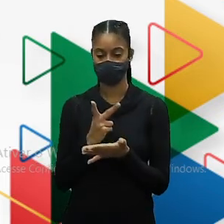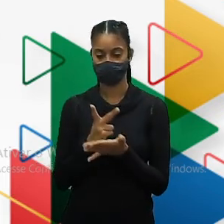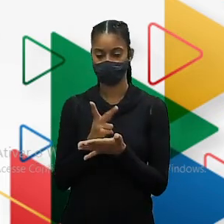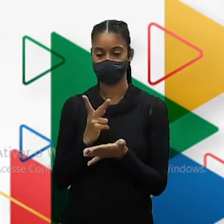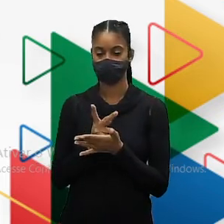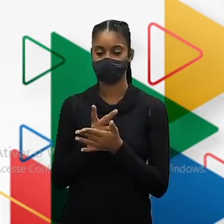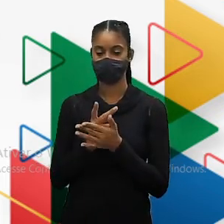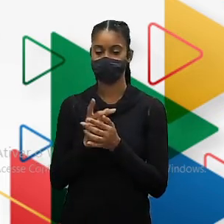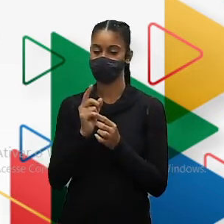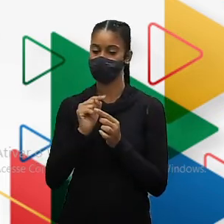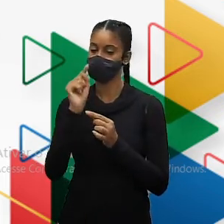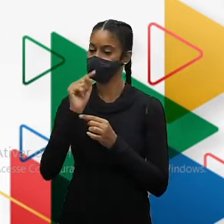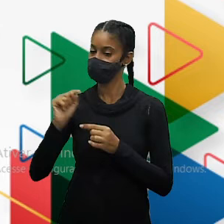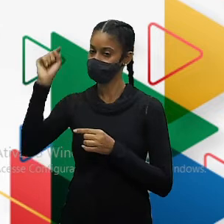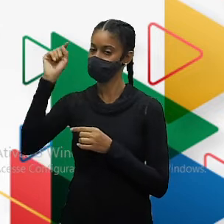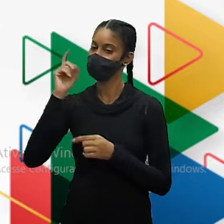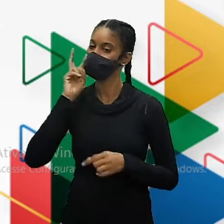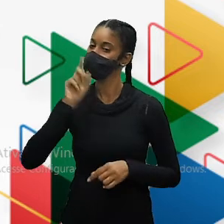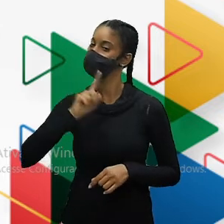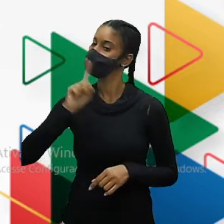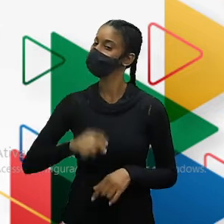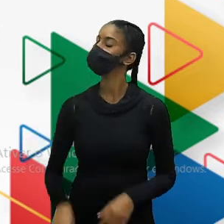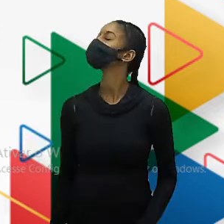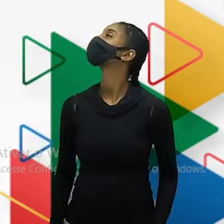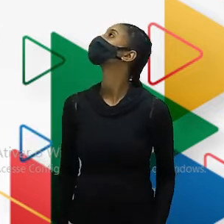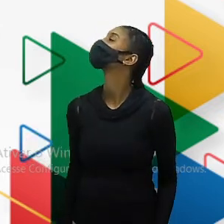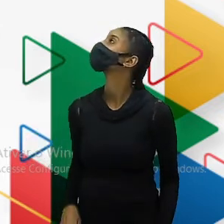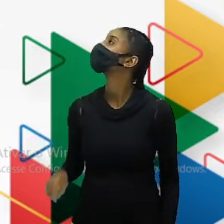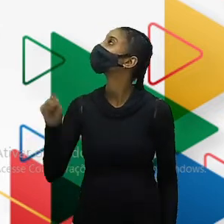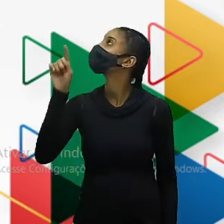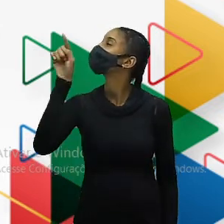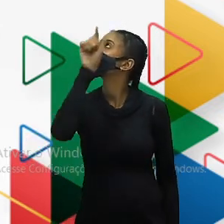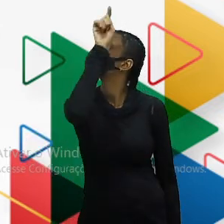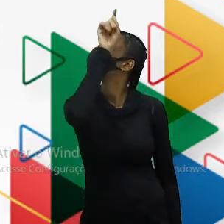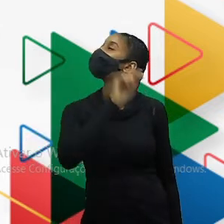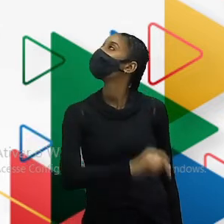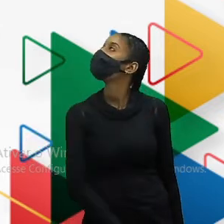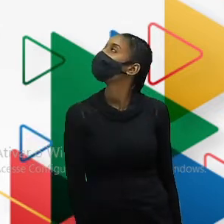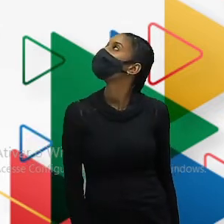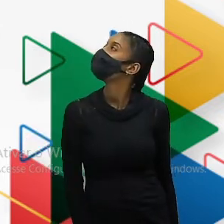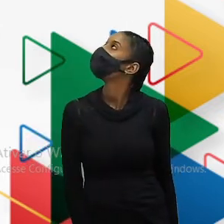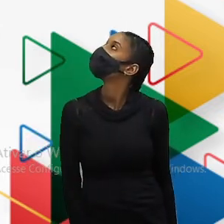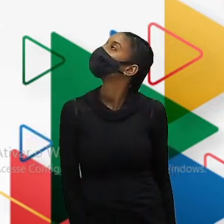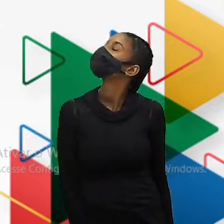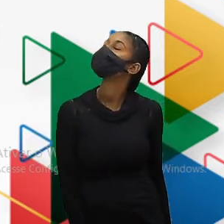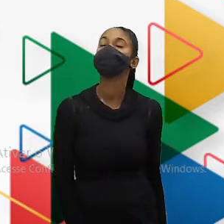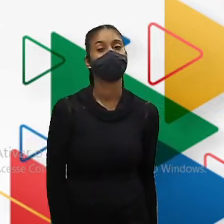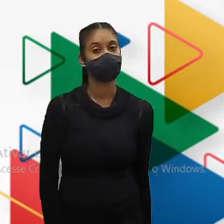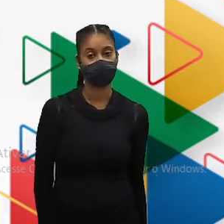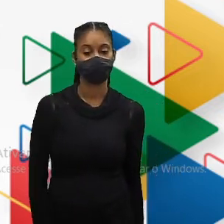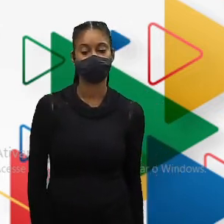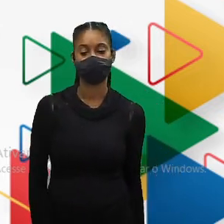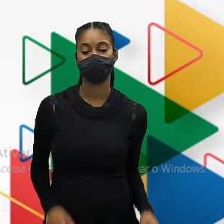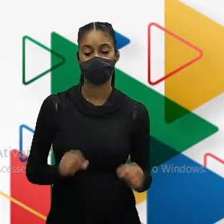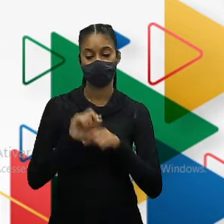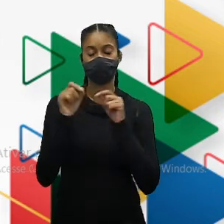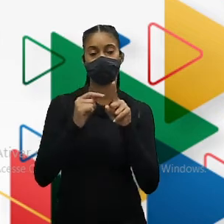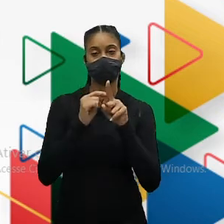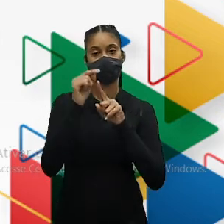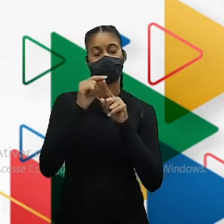né? Então vai ser sair dessa temperatura, que é uma temperatura genérica mais alta, né? E vai para uma temperatura aqui,